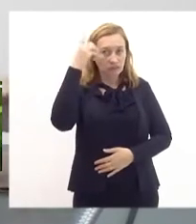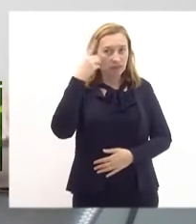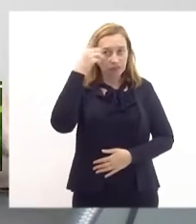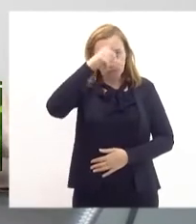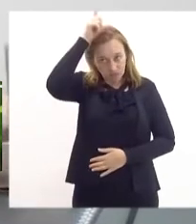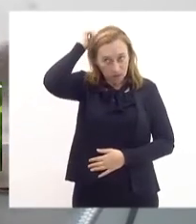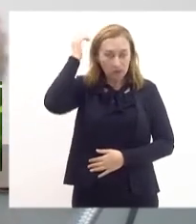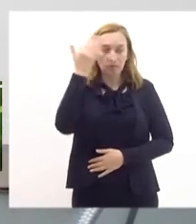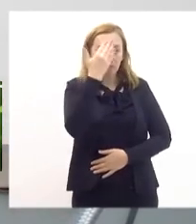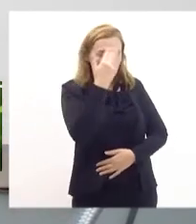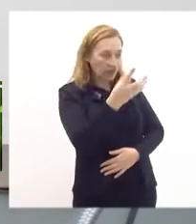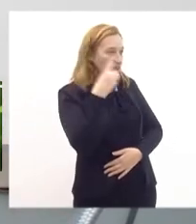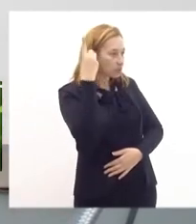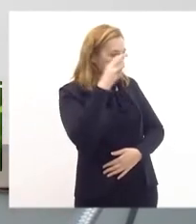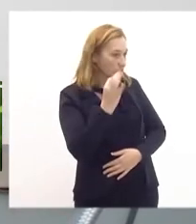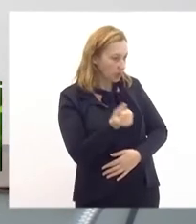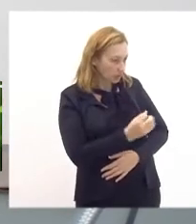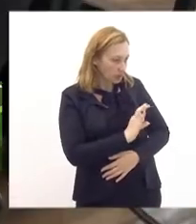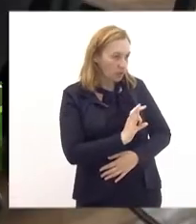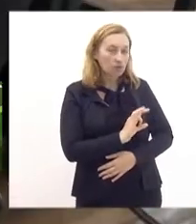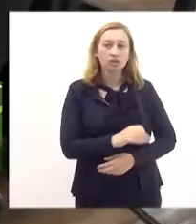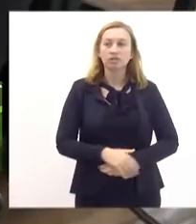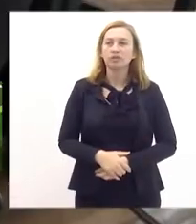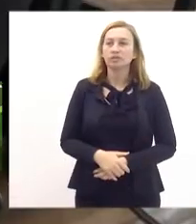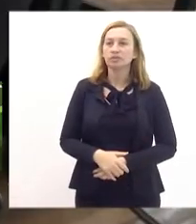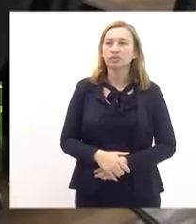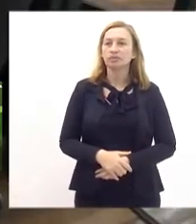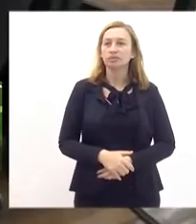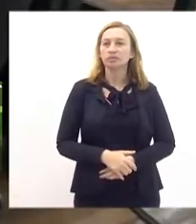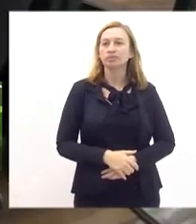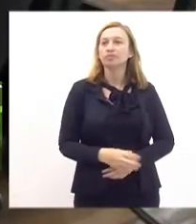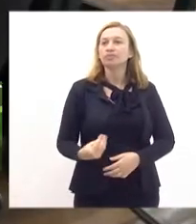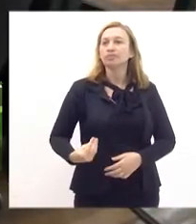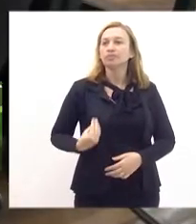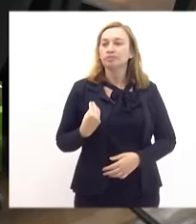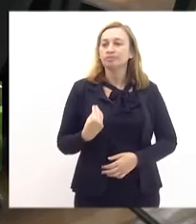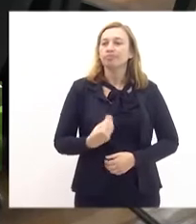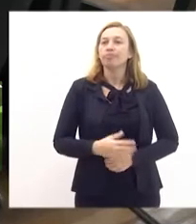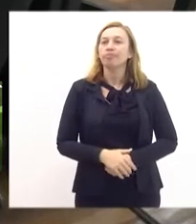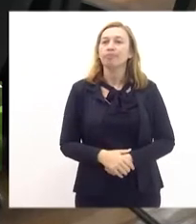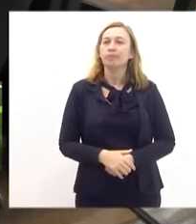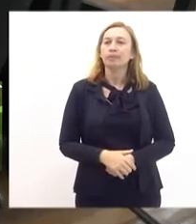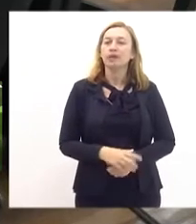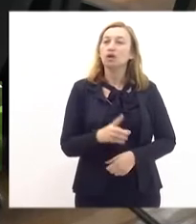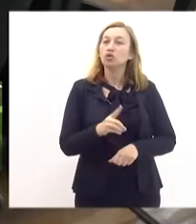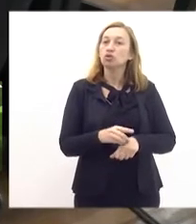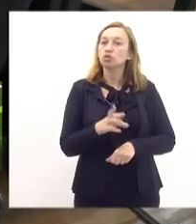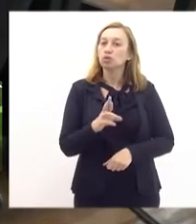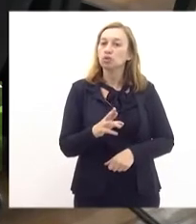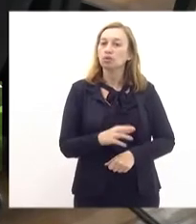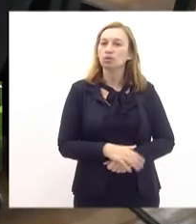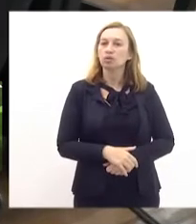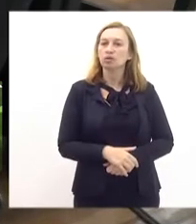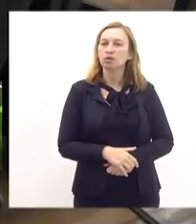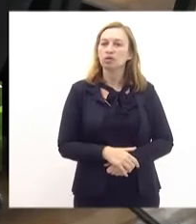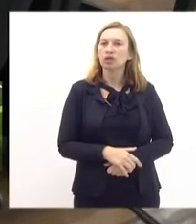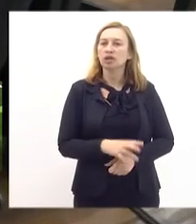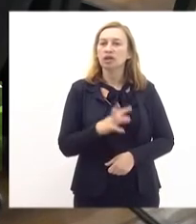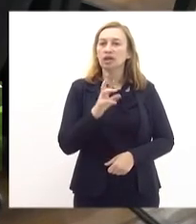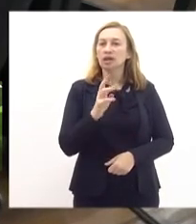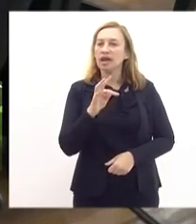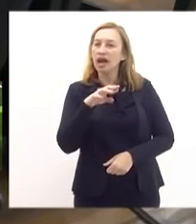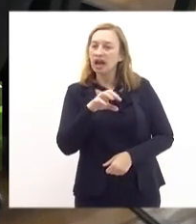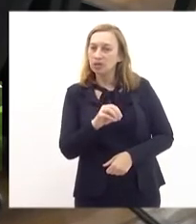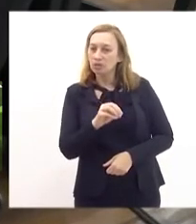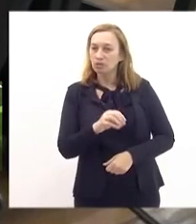Obrigado, deputado Marta Rocha. Aqui, assinalando a presença do doutor Ricardo Brant,